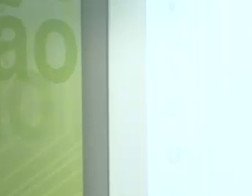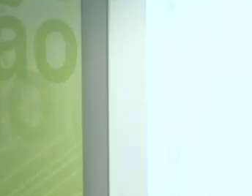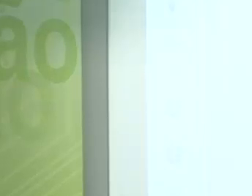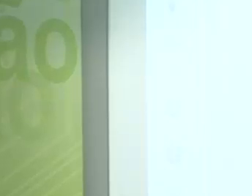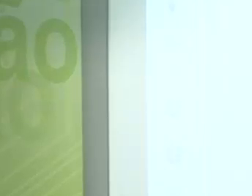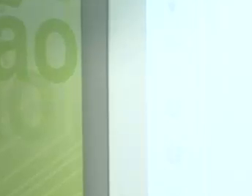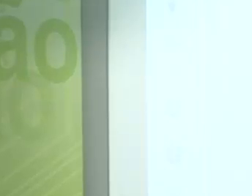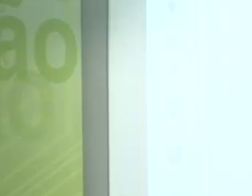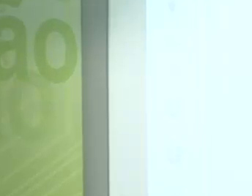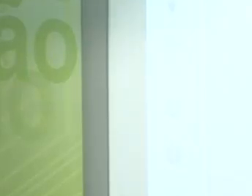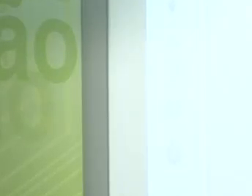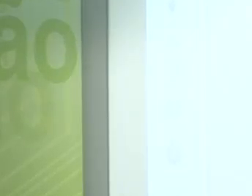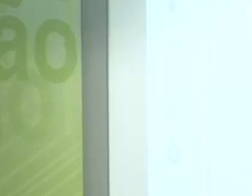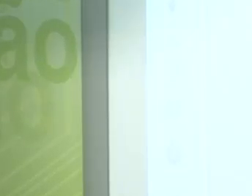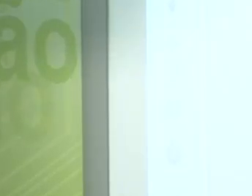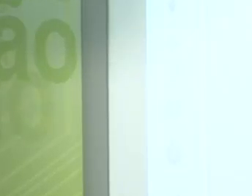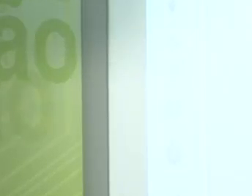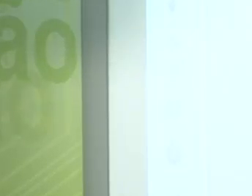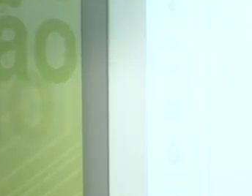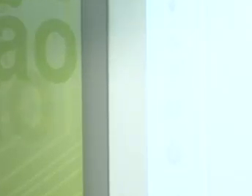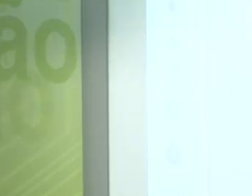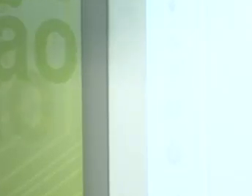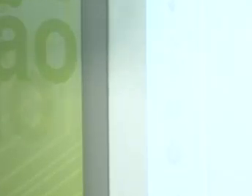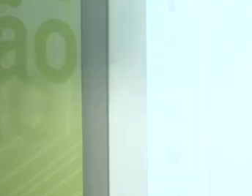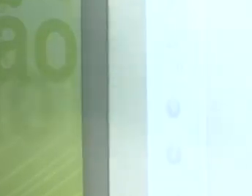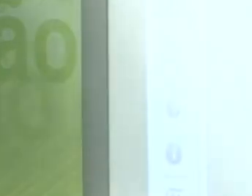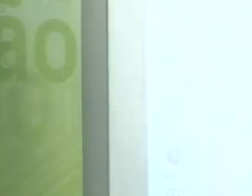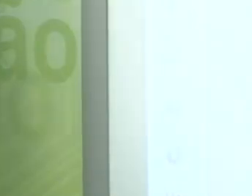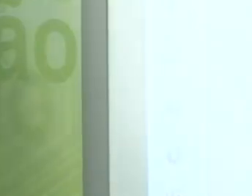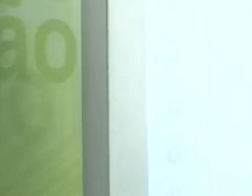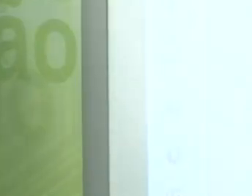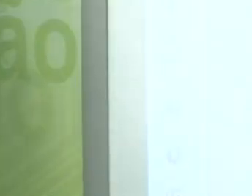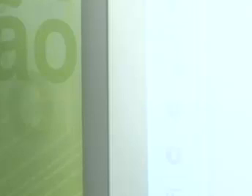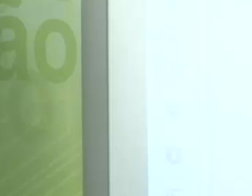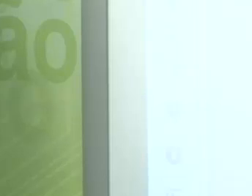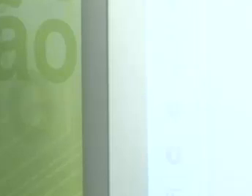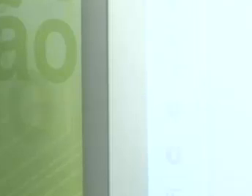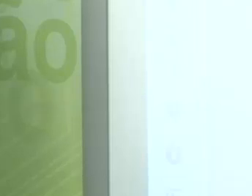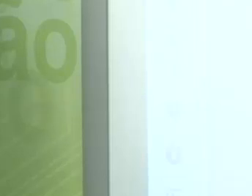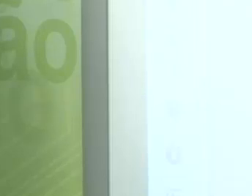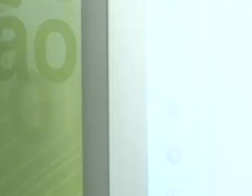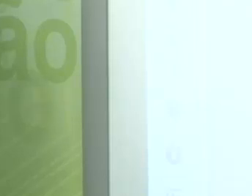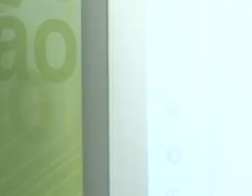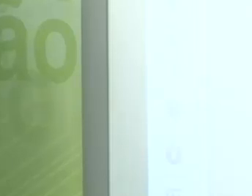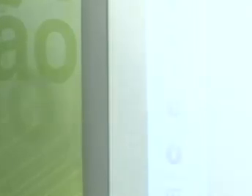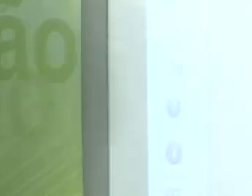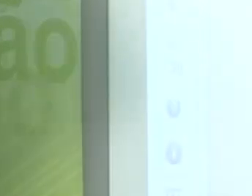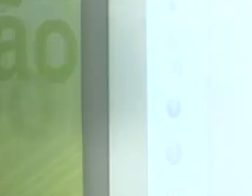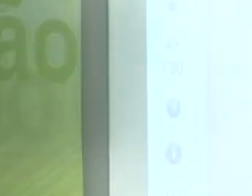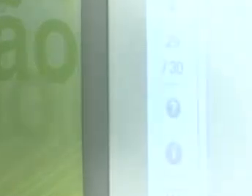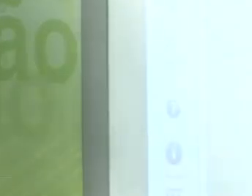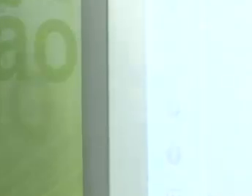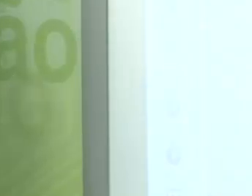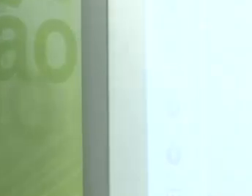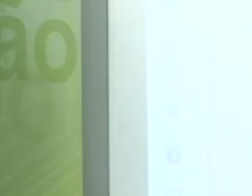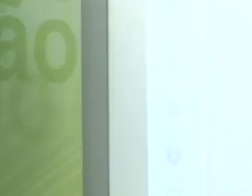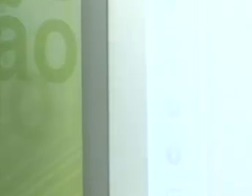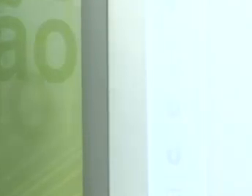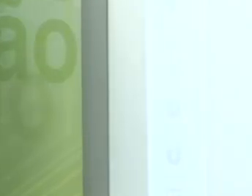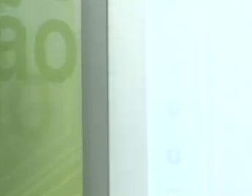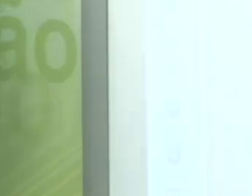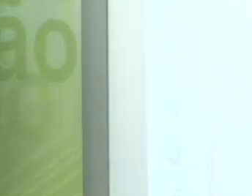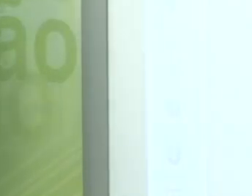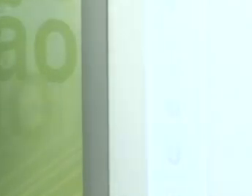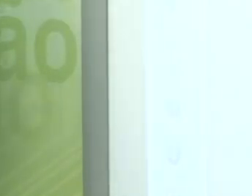A tecnologia evolui, mas a gente consegue também carregar esses